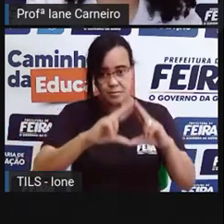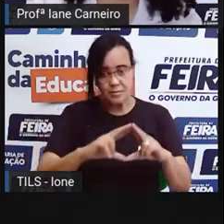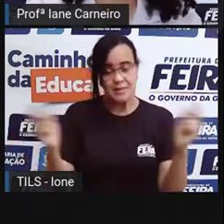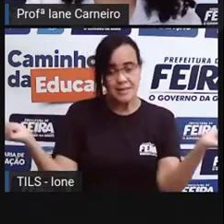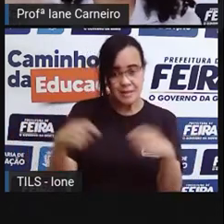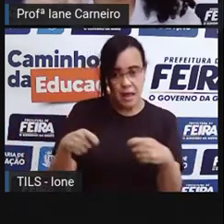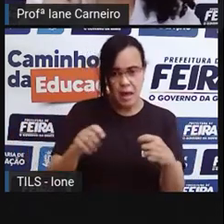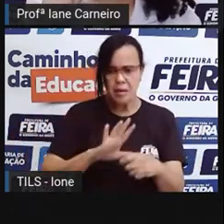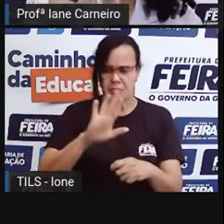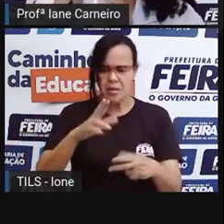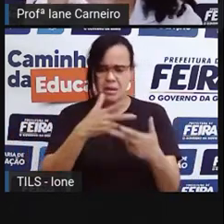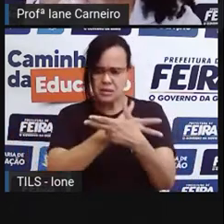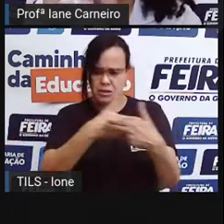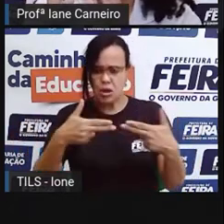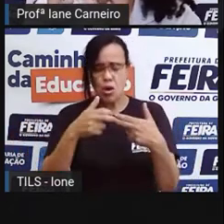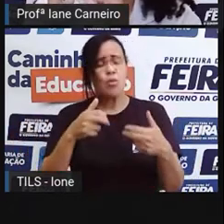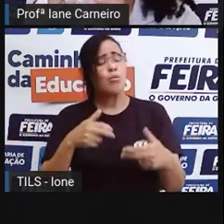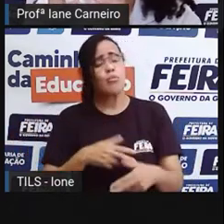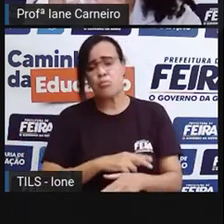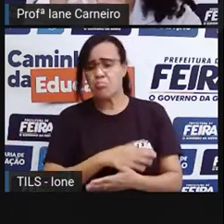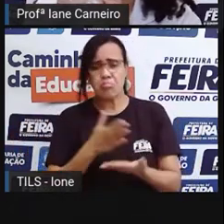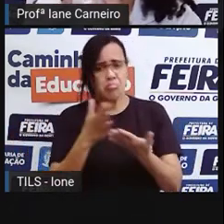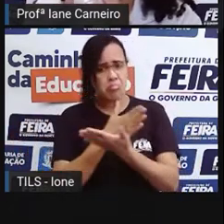deu, na outra aula, a Pró deu